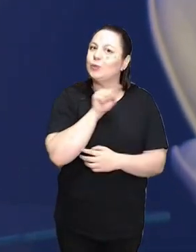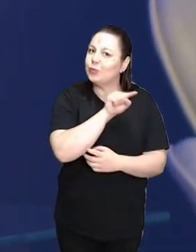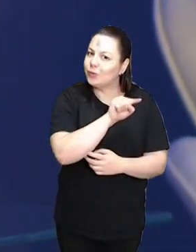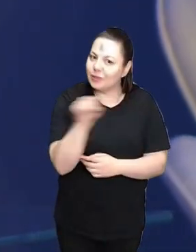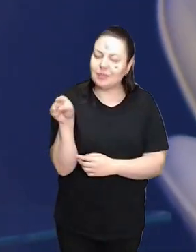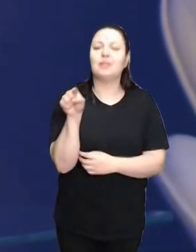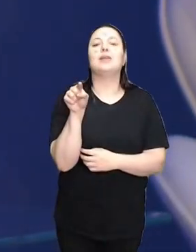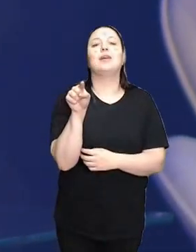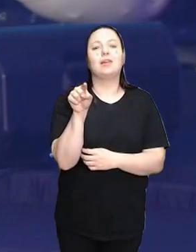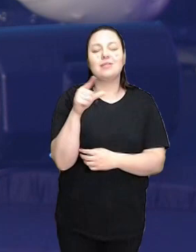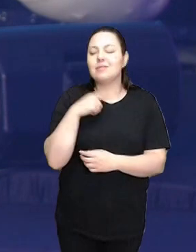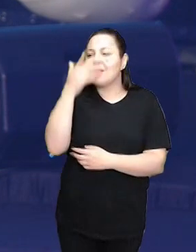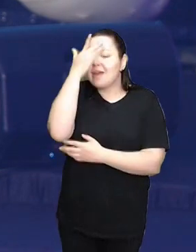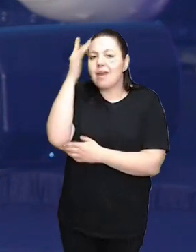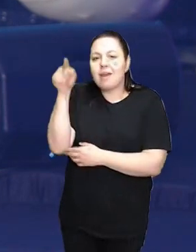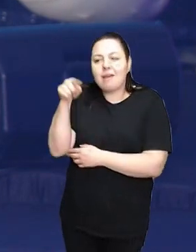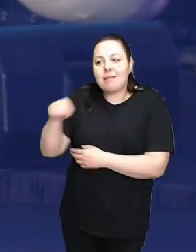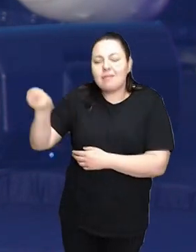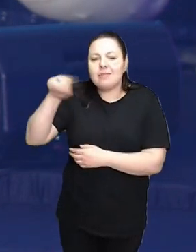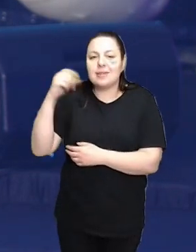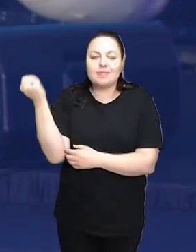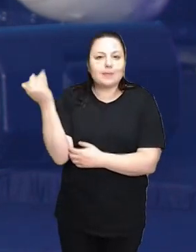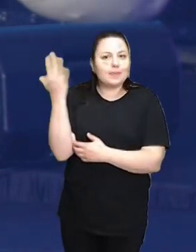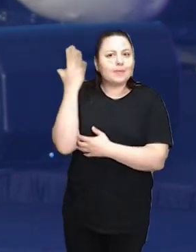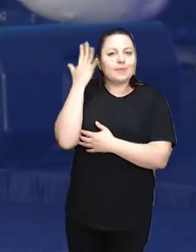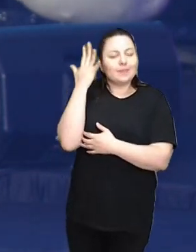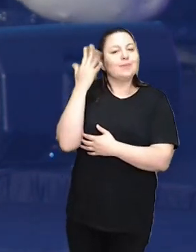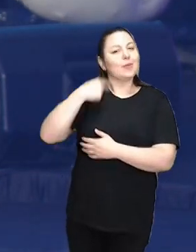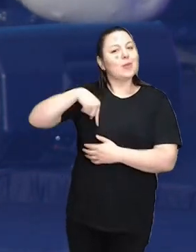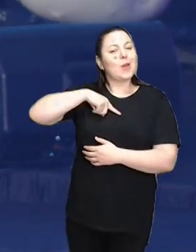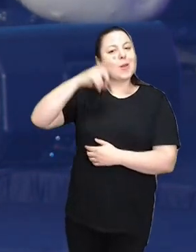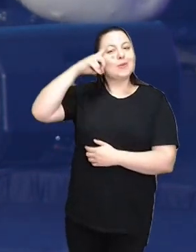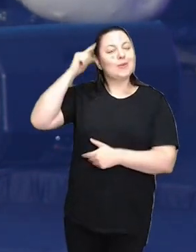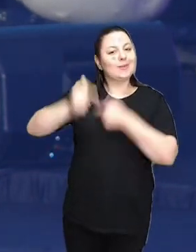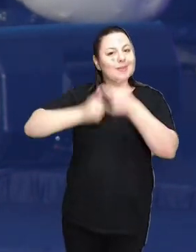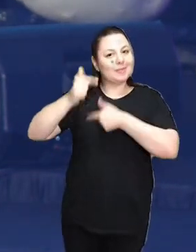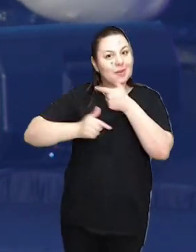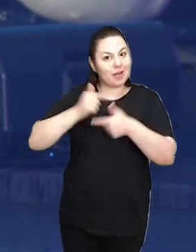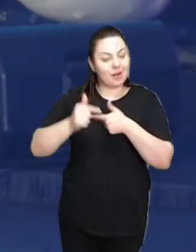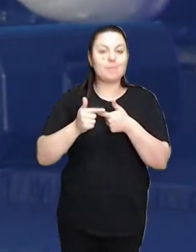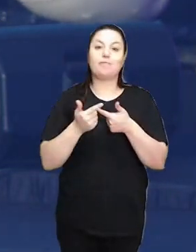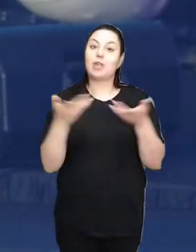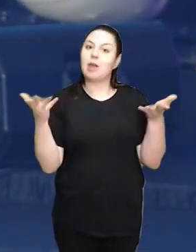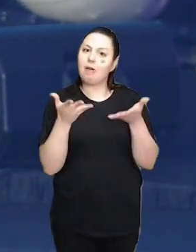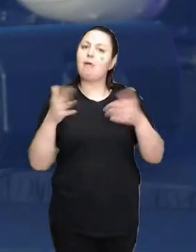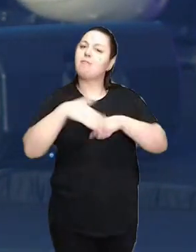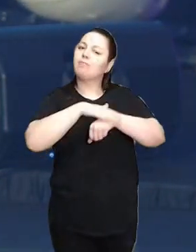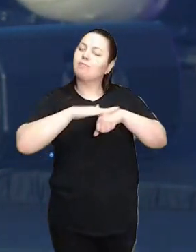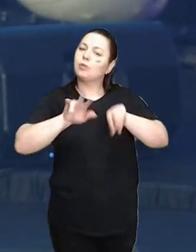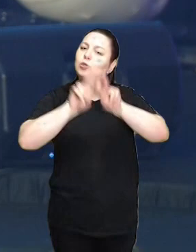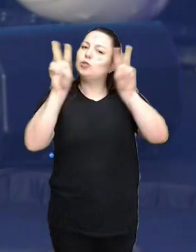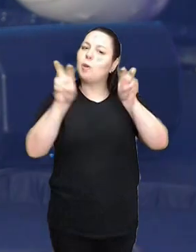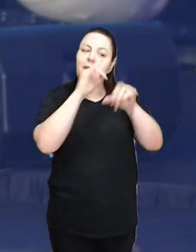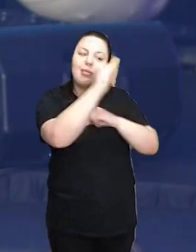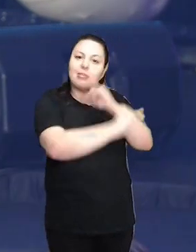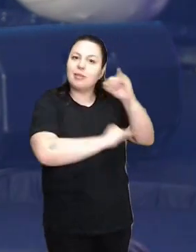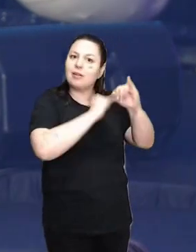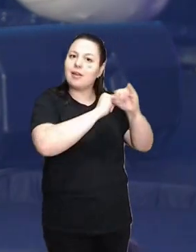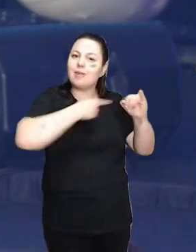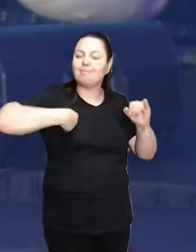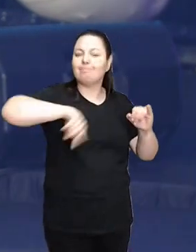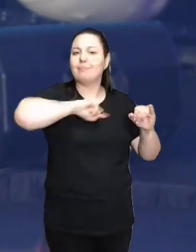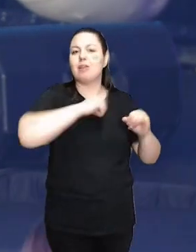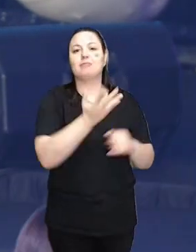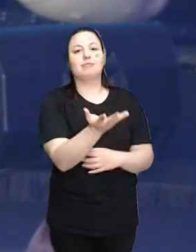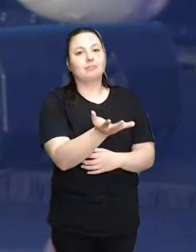inspiram muito no dia a dia do nosso trabalho, e abrir esse painel sobre a internet que a gente quer. A gente estava conversando antes o quanto que esse